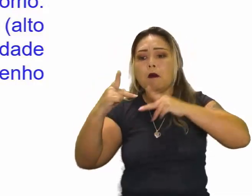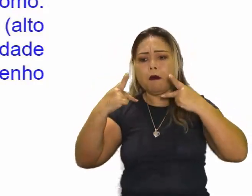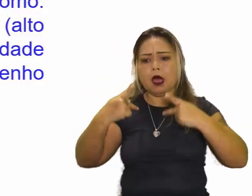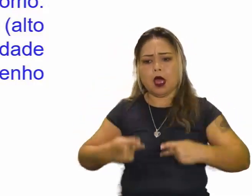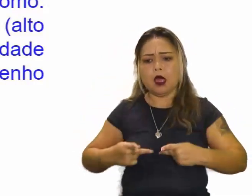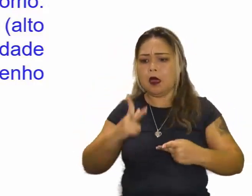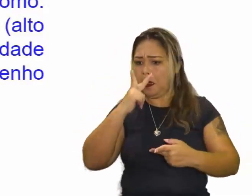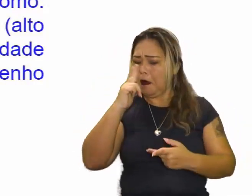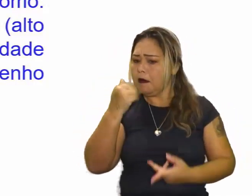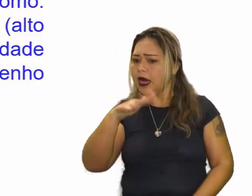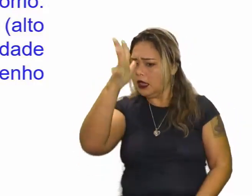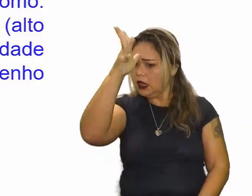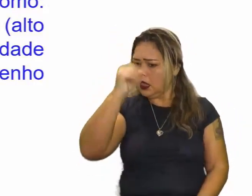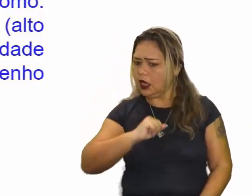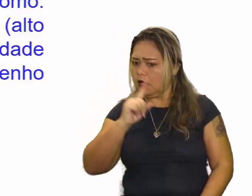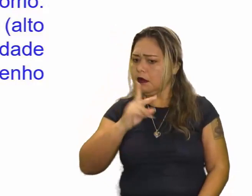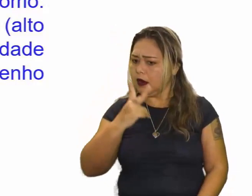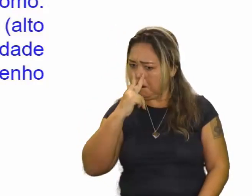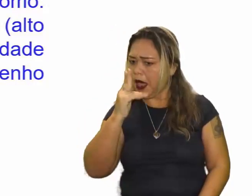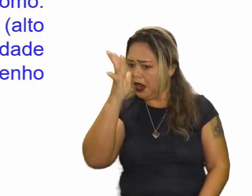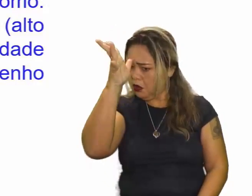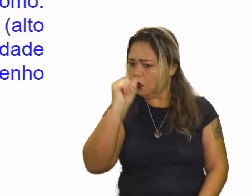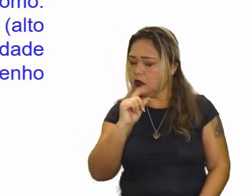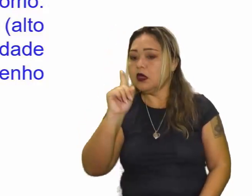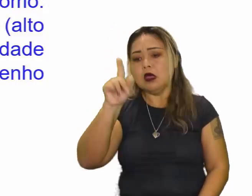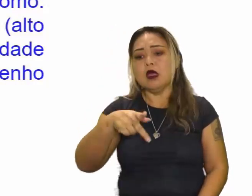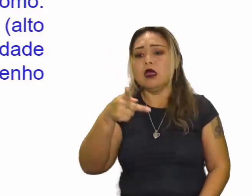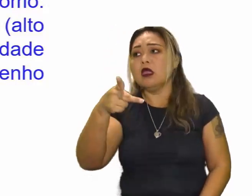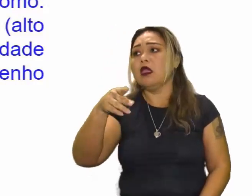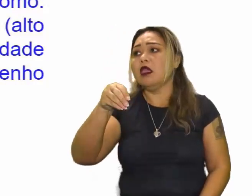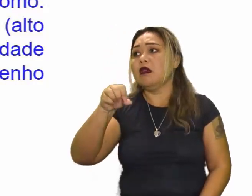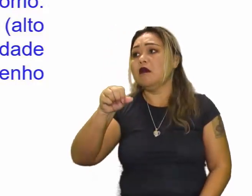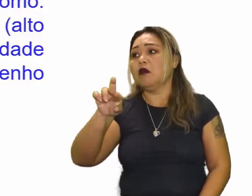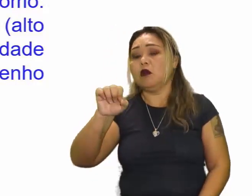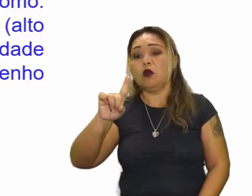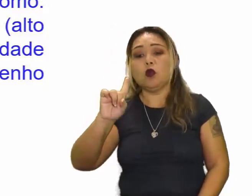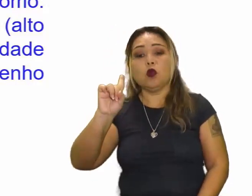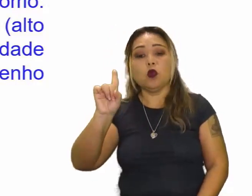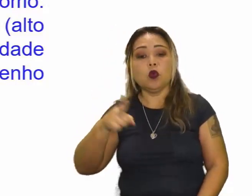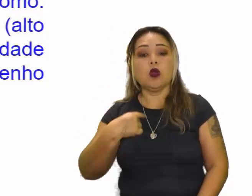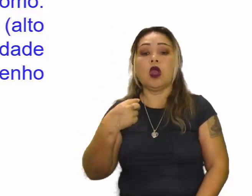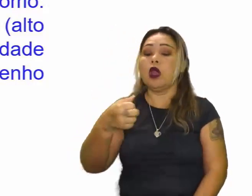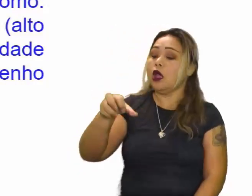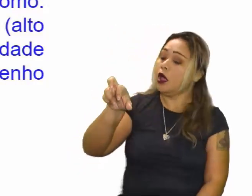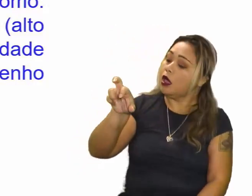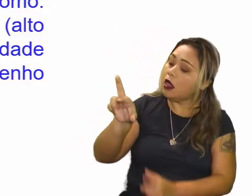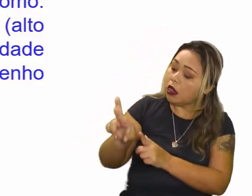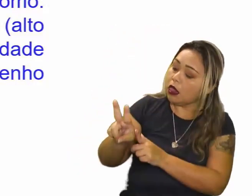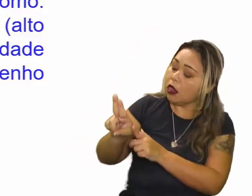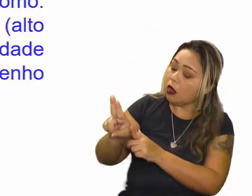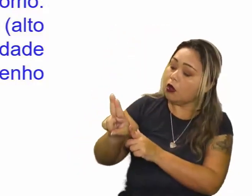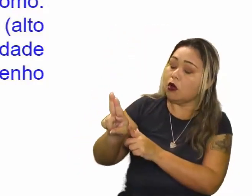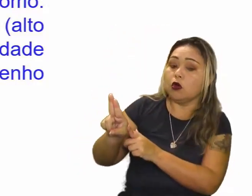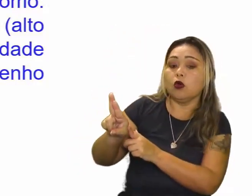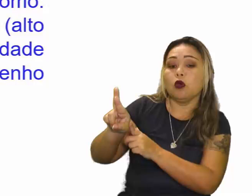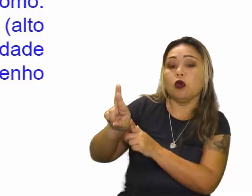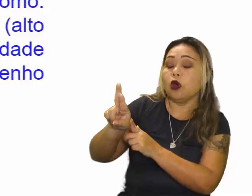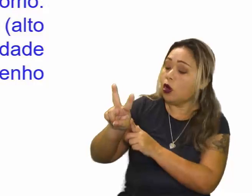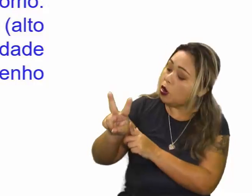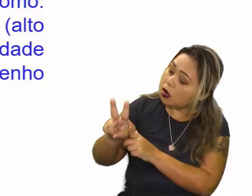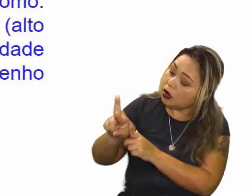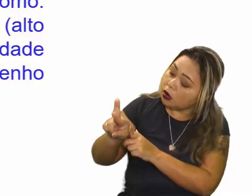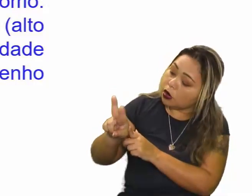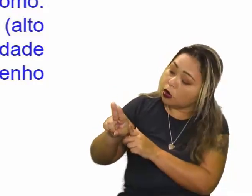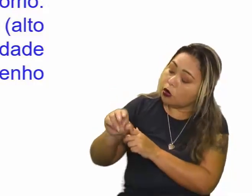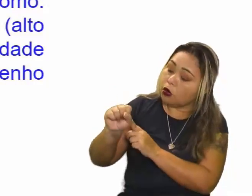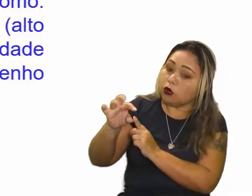coisa de galinha, né? Isso é postura. É rusticidade. O que é ser rústico,